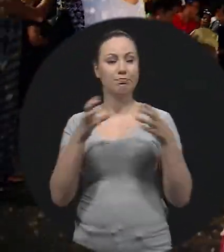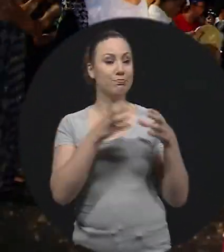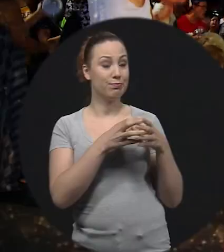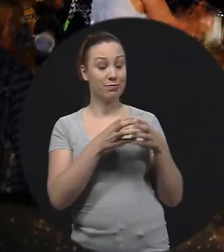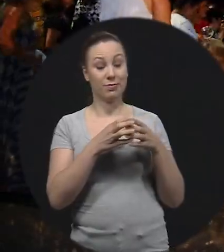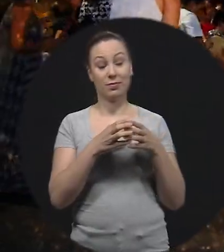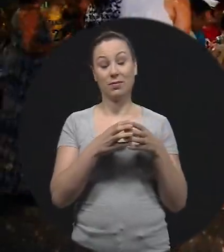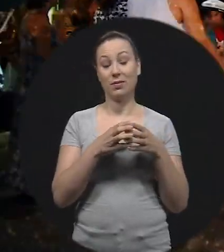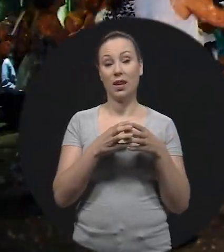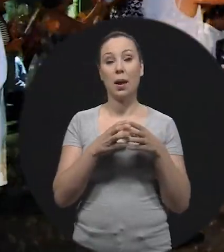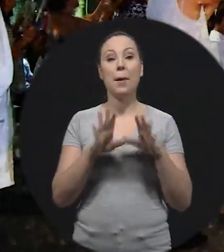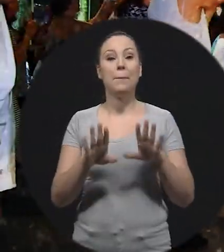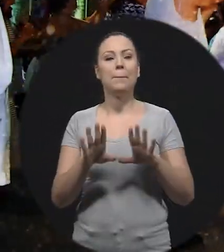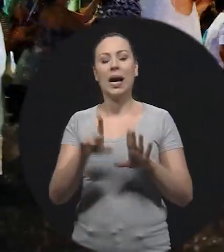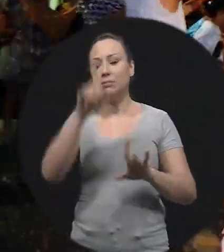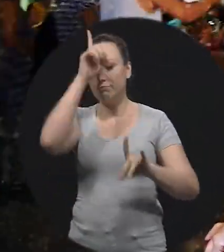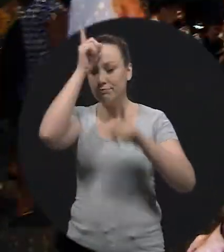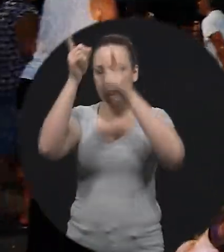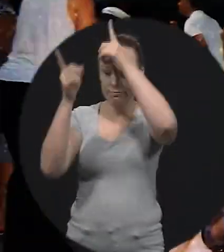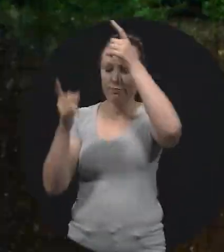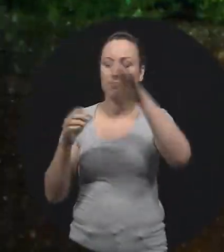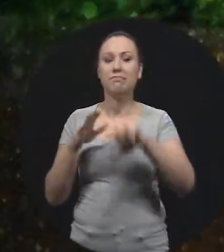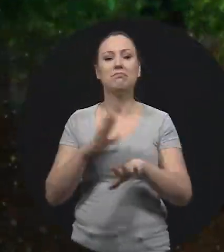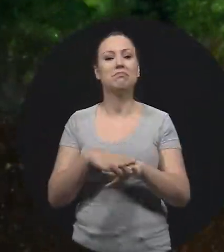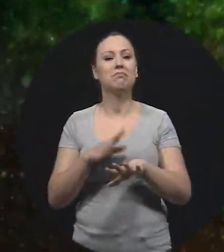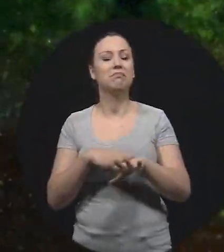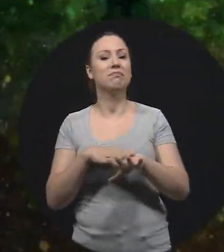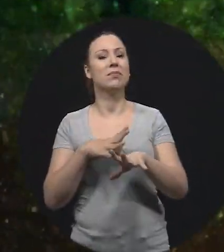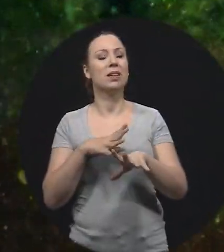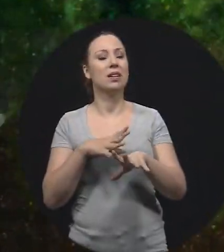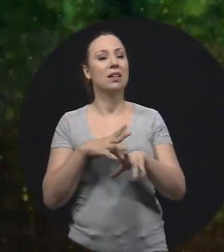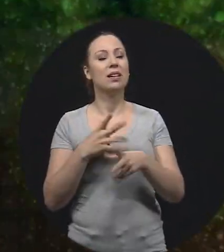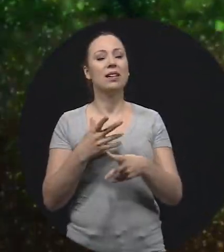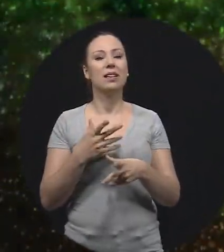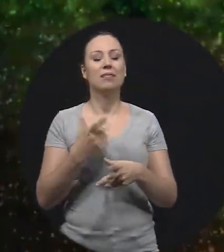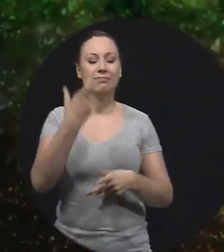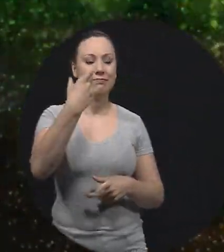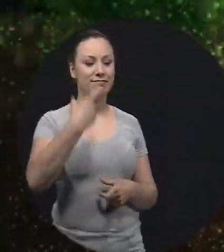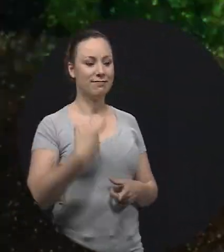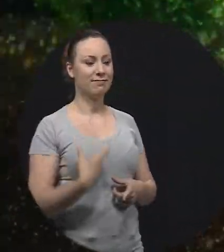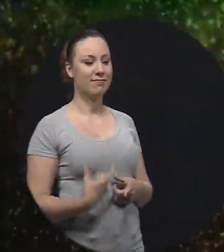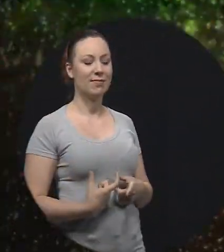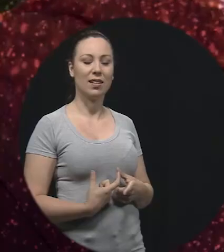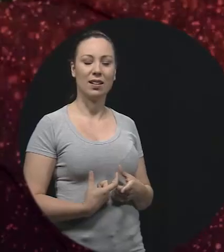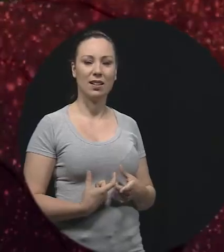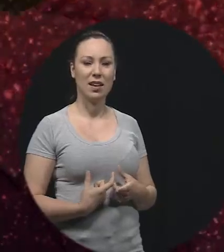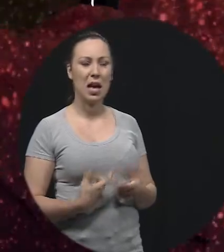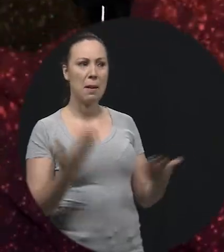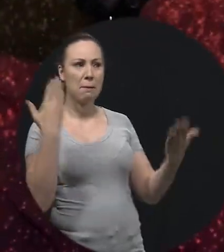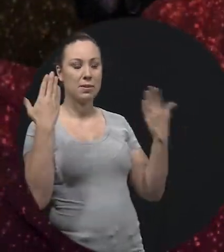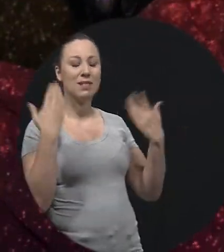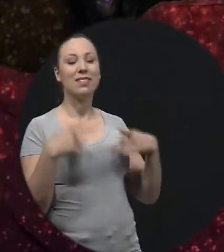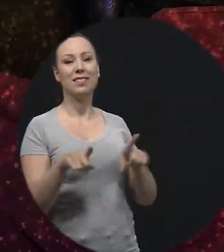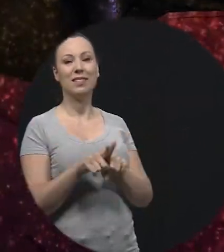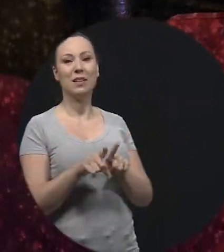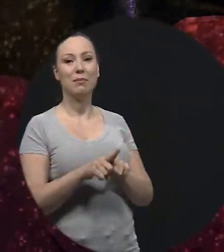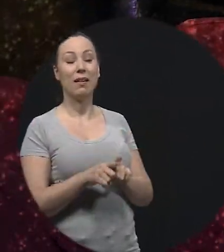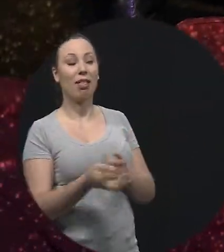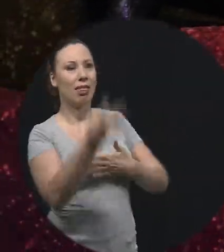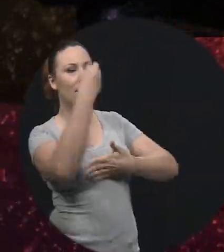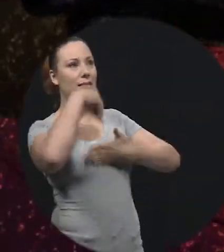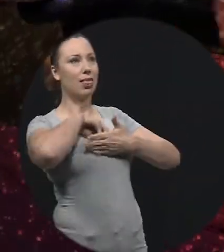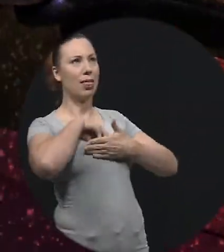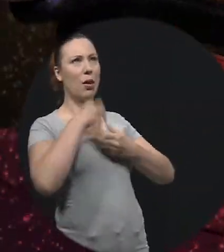fantasia com pequenos grupos, mas a fantasia criativa que puxa aquela figura,